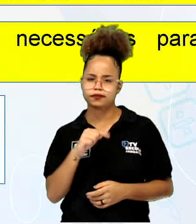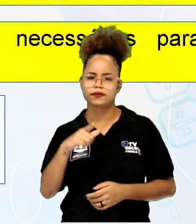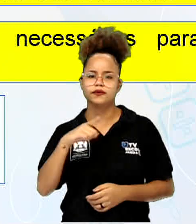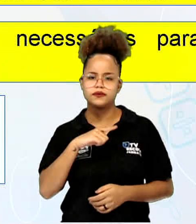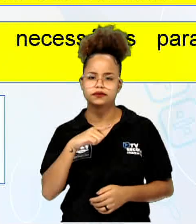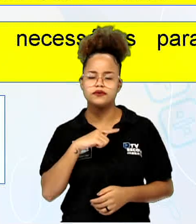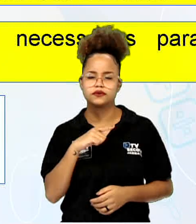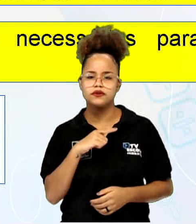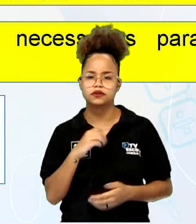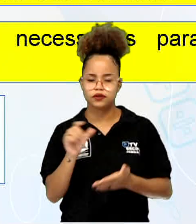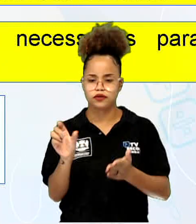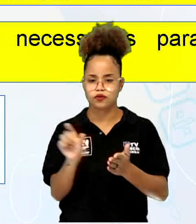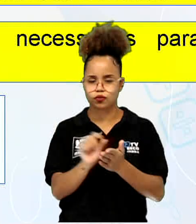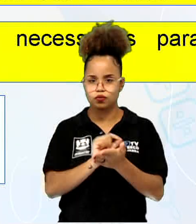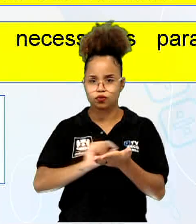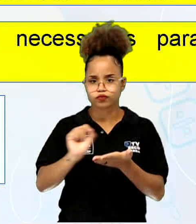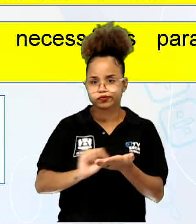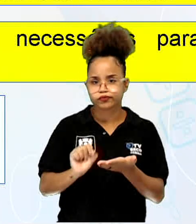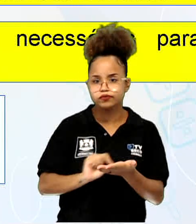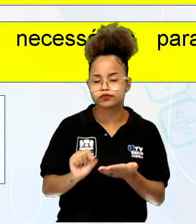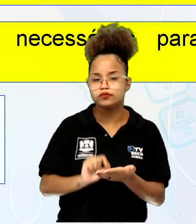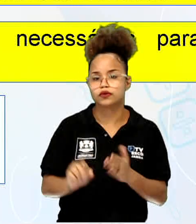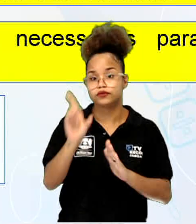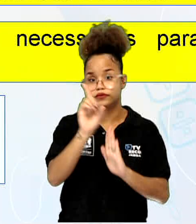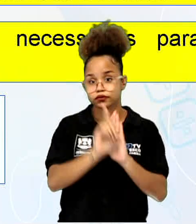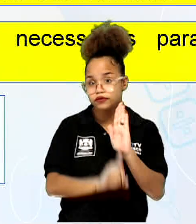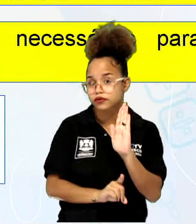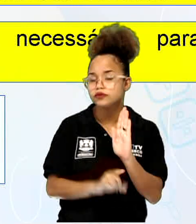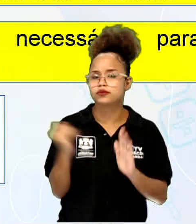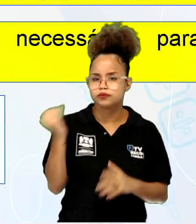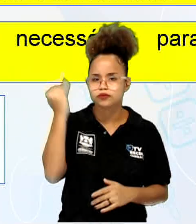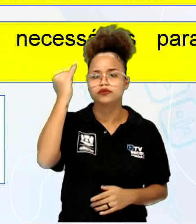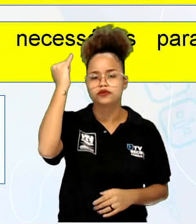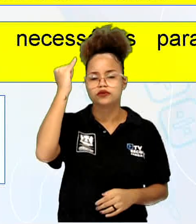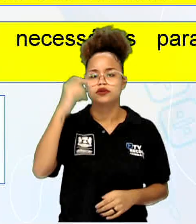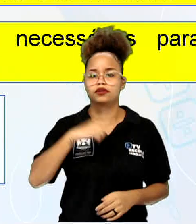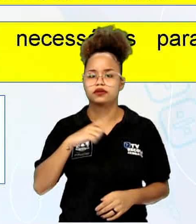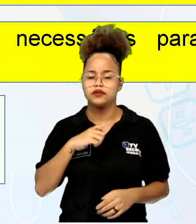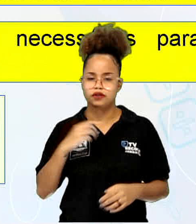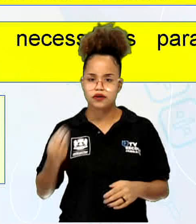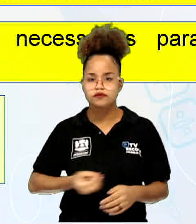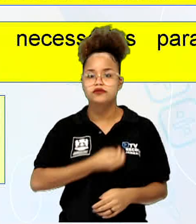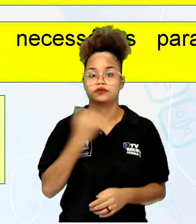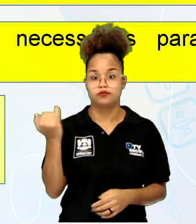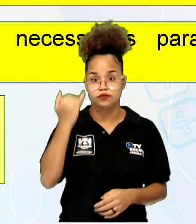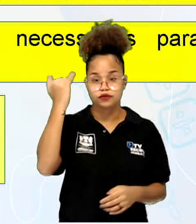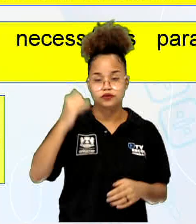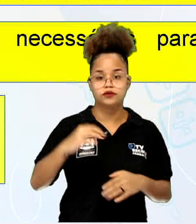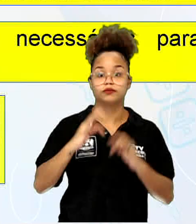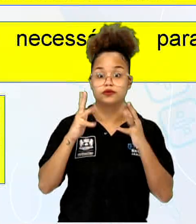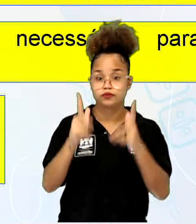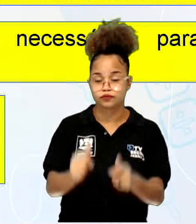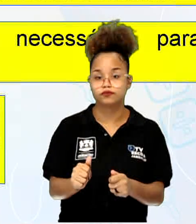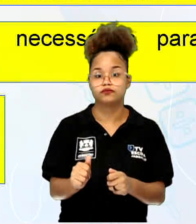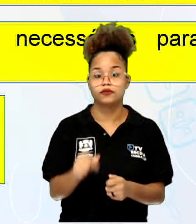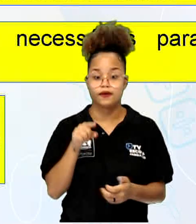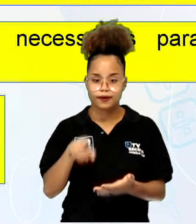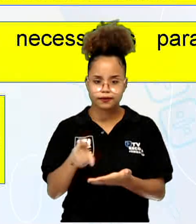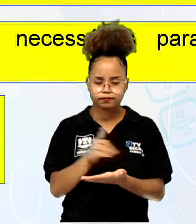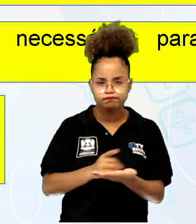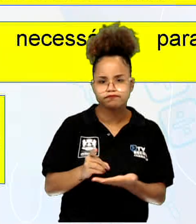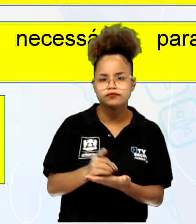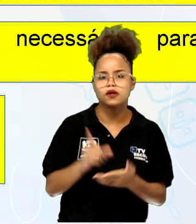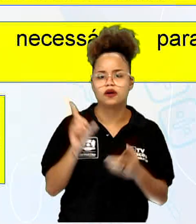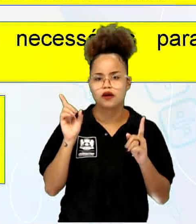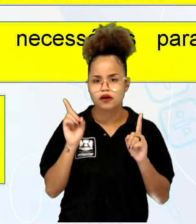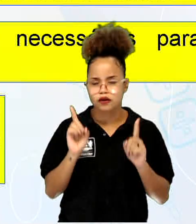direitos mínimos necessários para assegurar uma vida digna a todos. E esse documento é